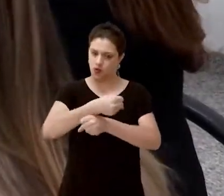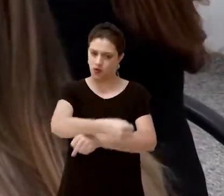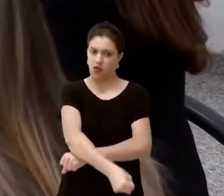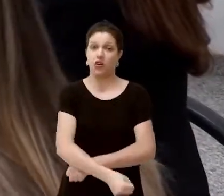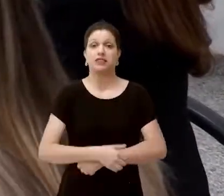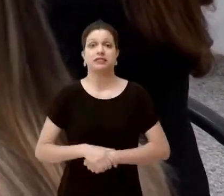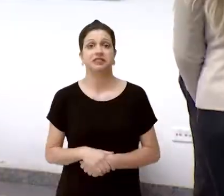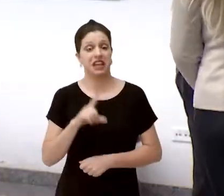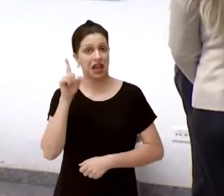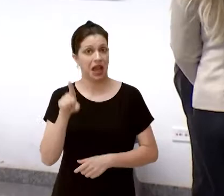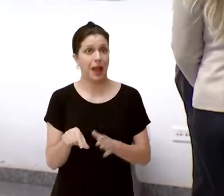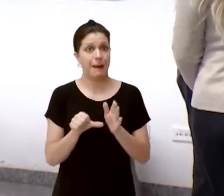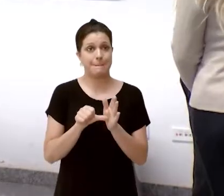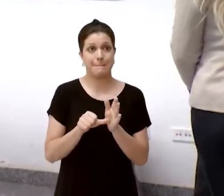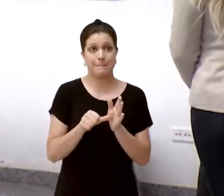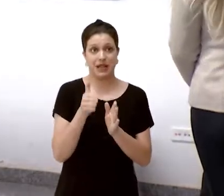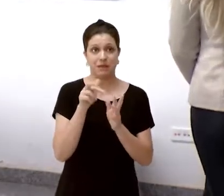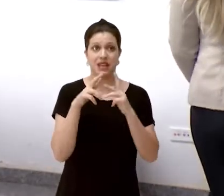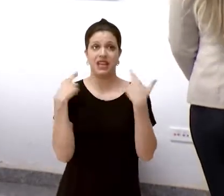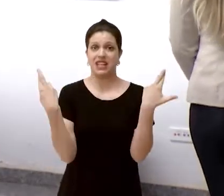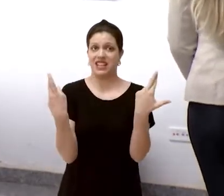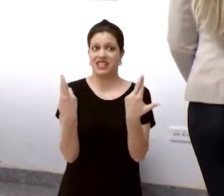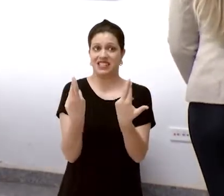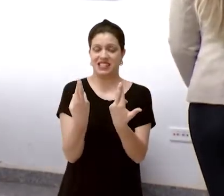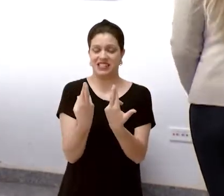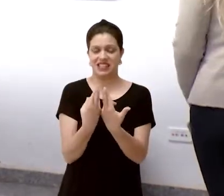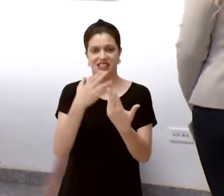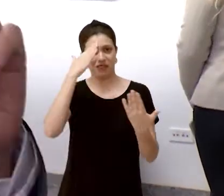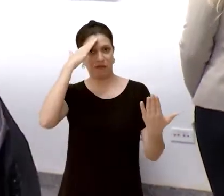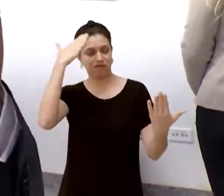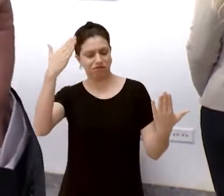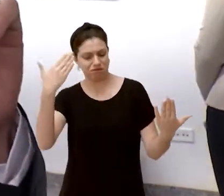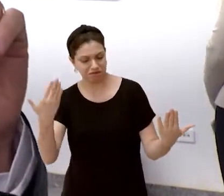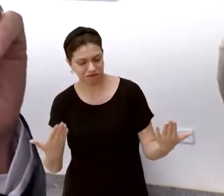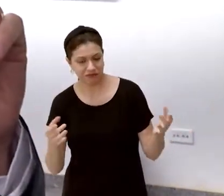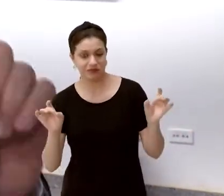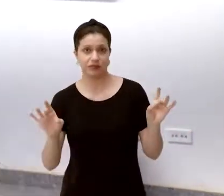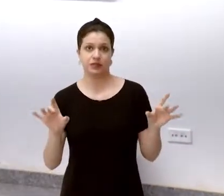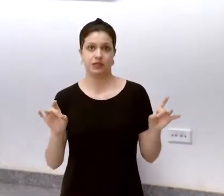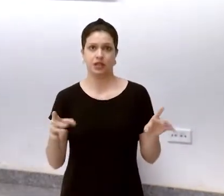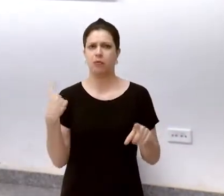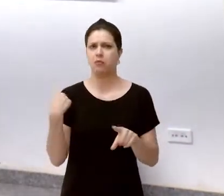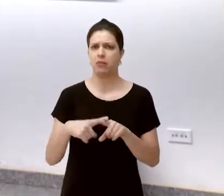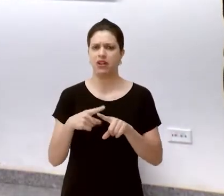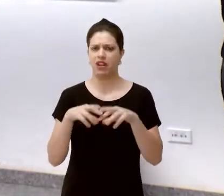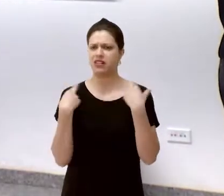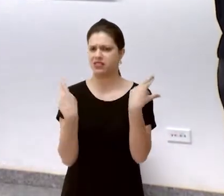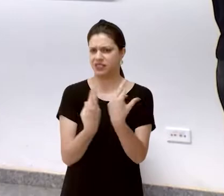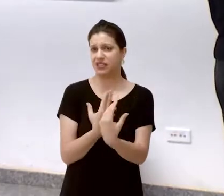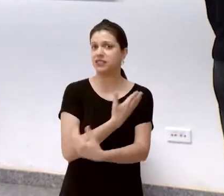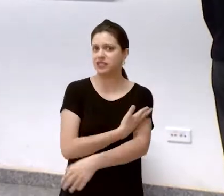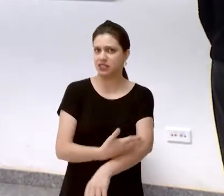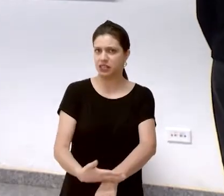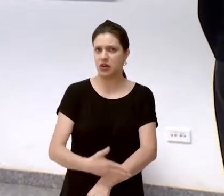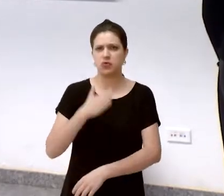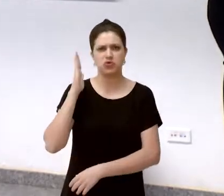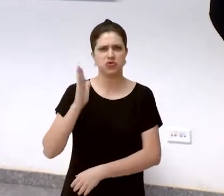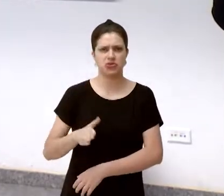ser realizado. Nós fizemos a primeira sessão solene, porque nós estamos fazendo